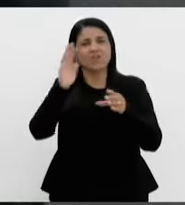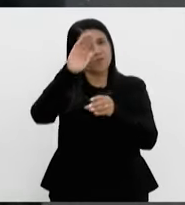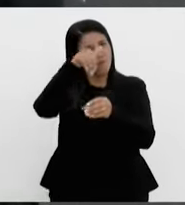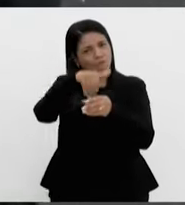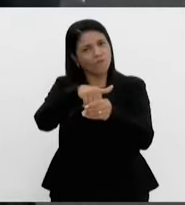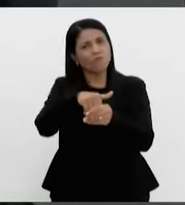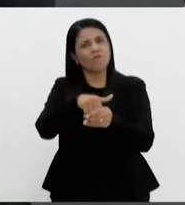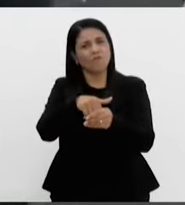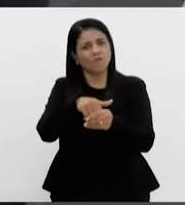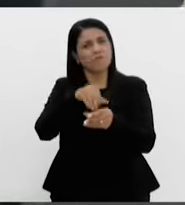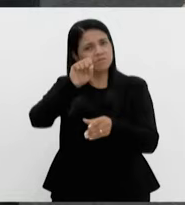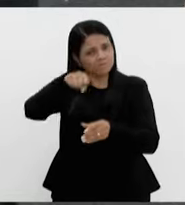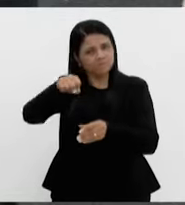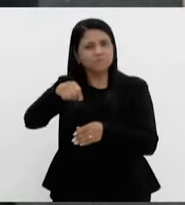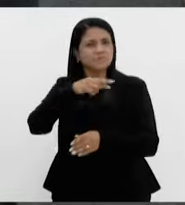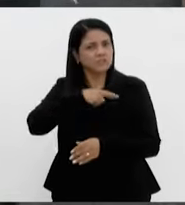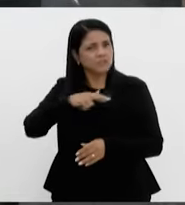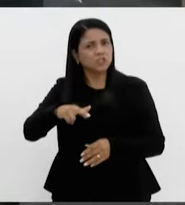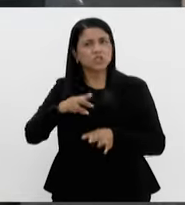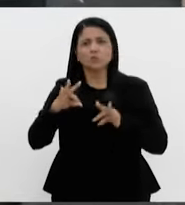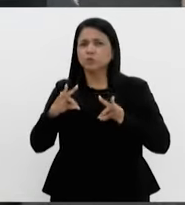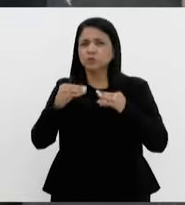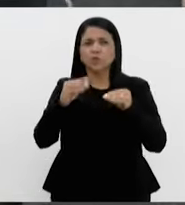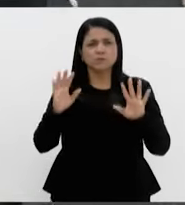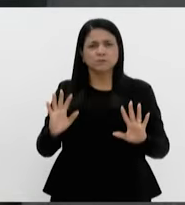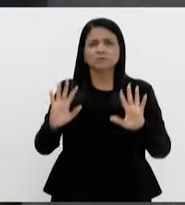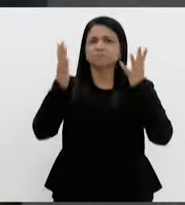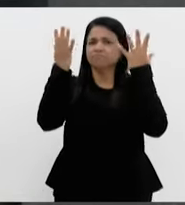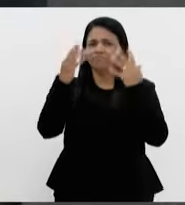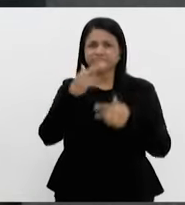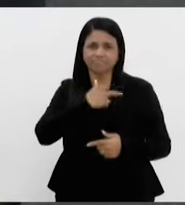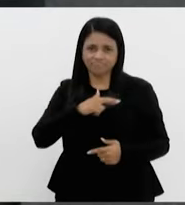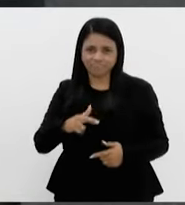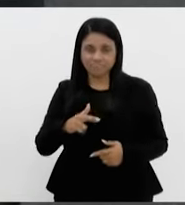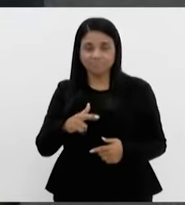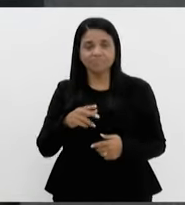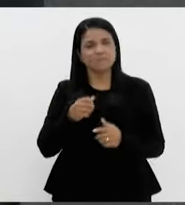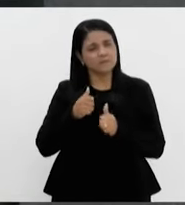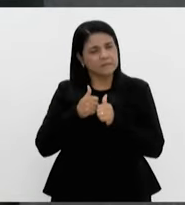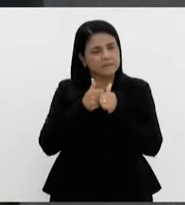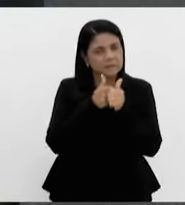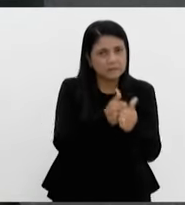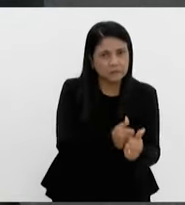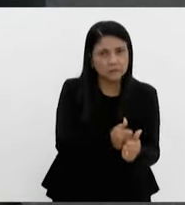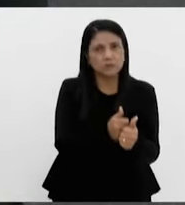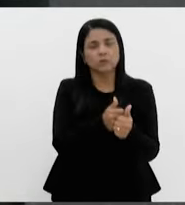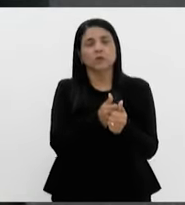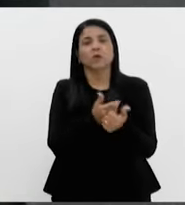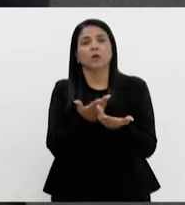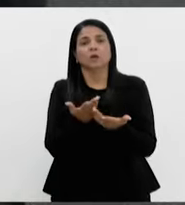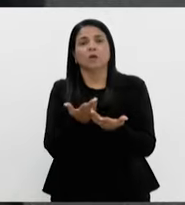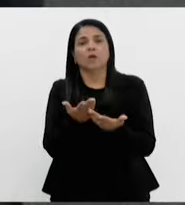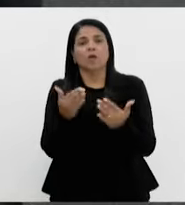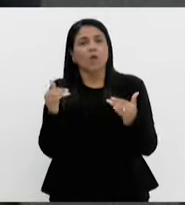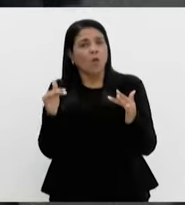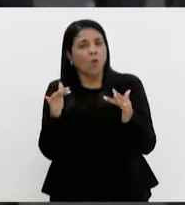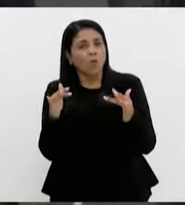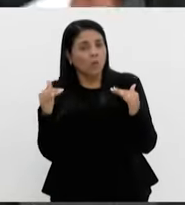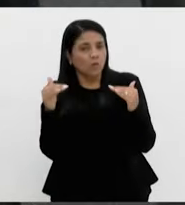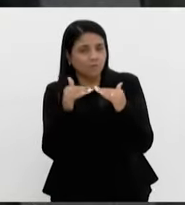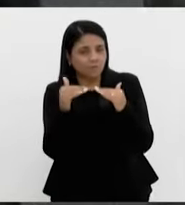considerar que todas devem ser homenageadas pelos seus seguidores, pelos seus simpatizantes, pelos